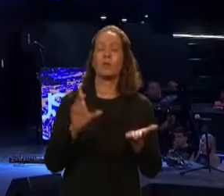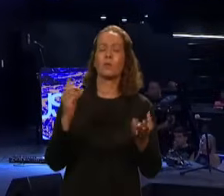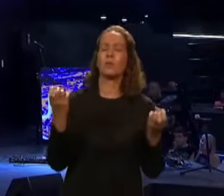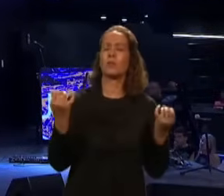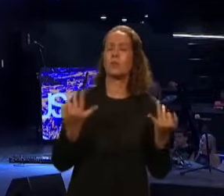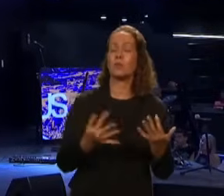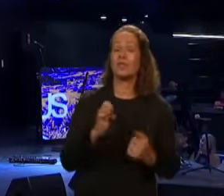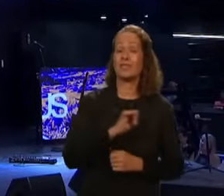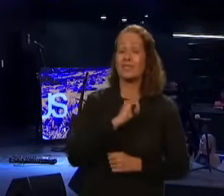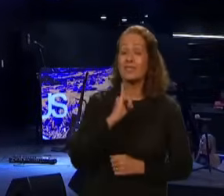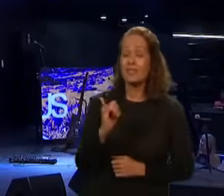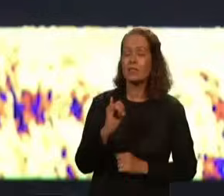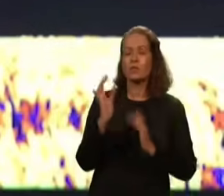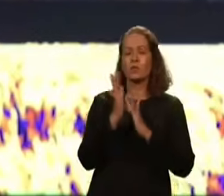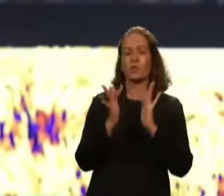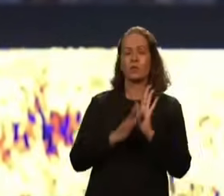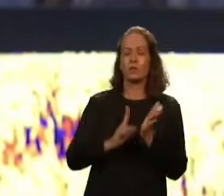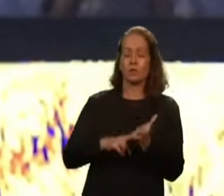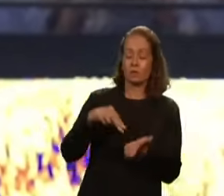sido assassinado?